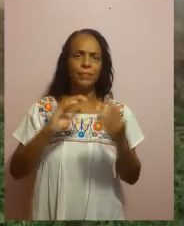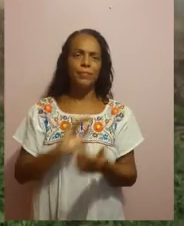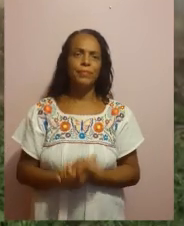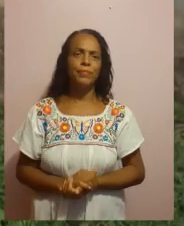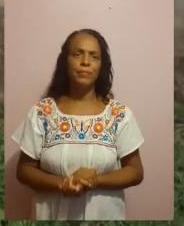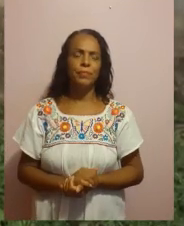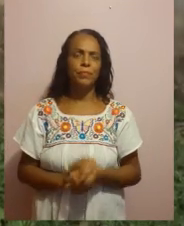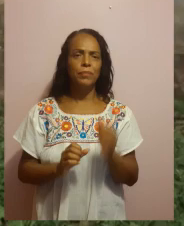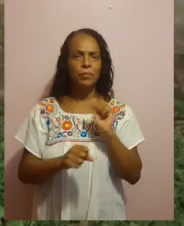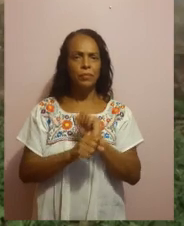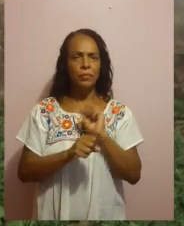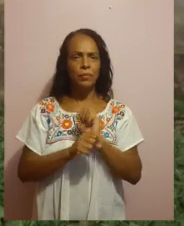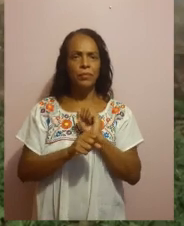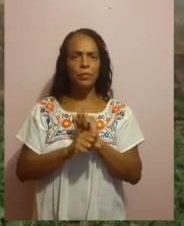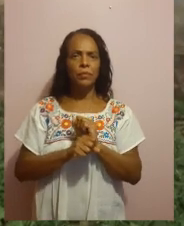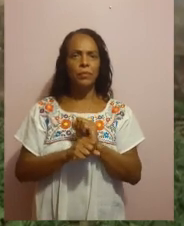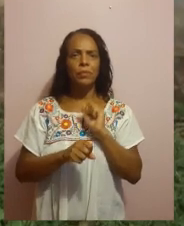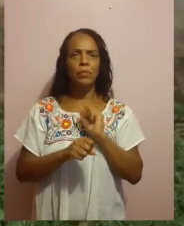enquanto outros